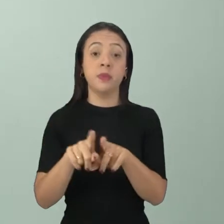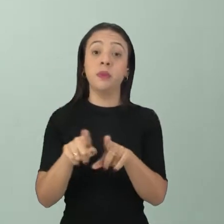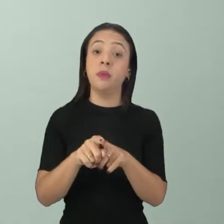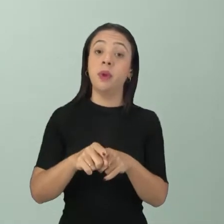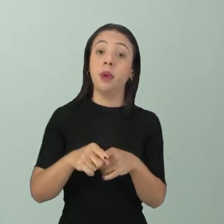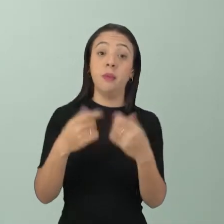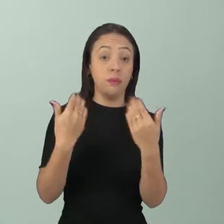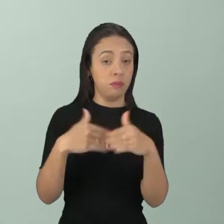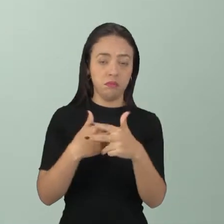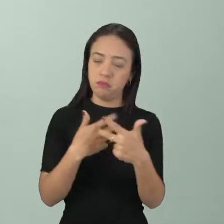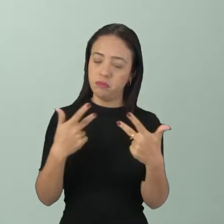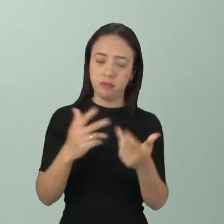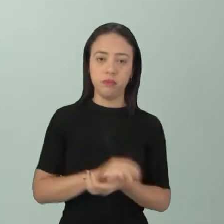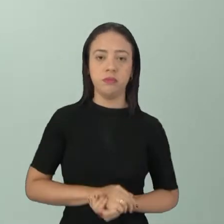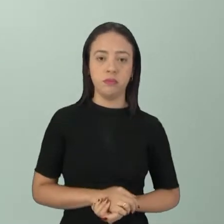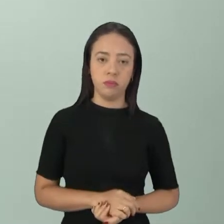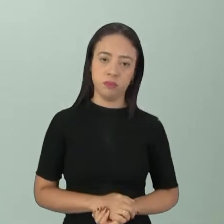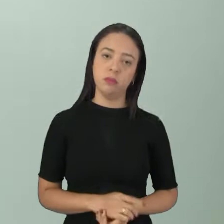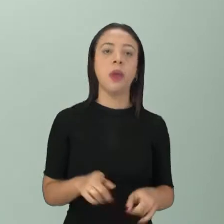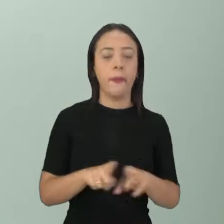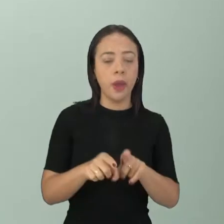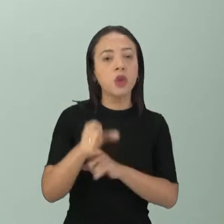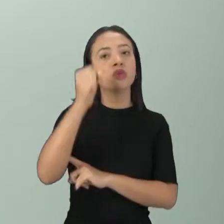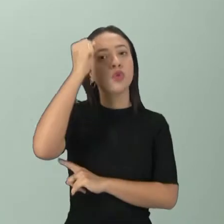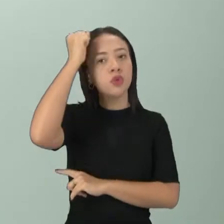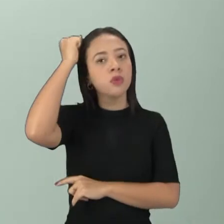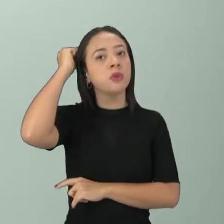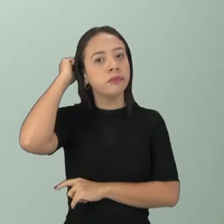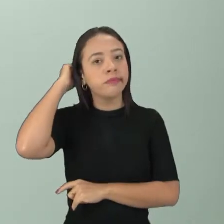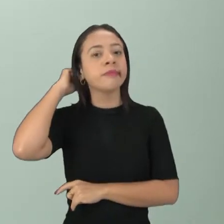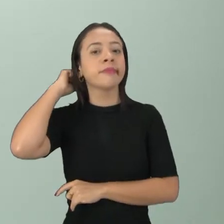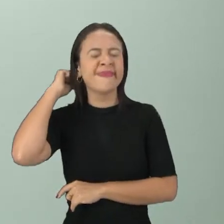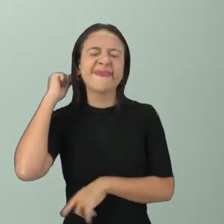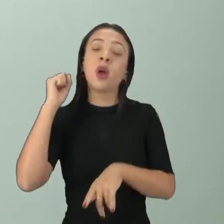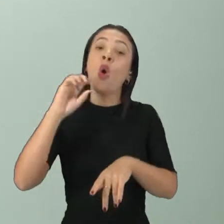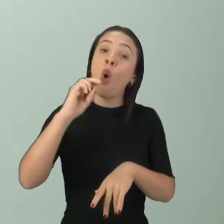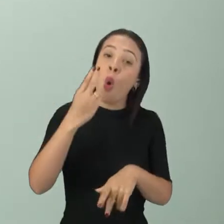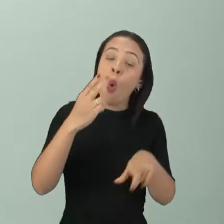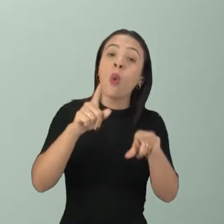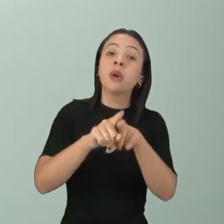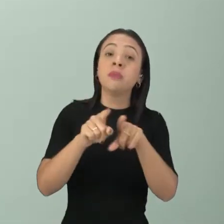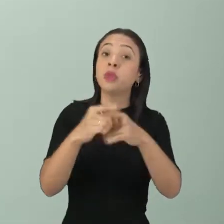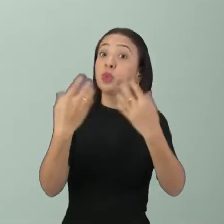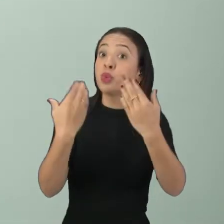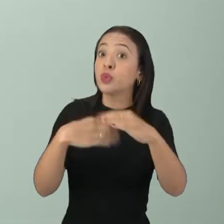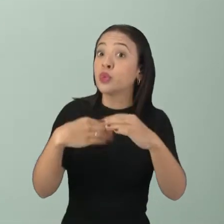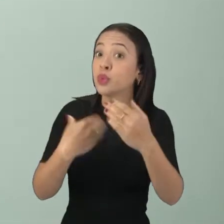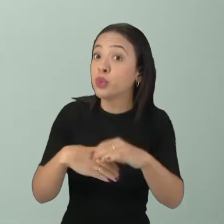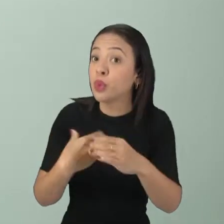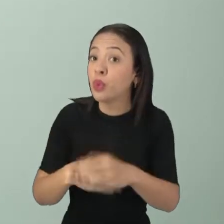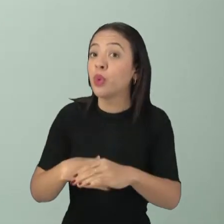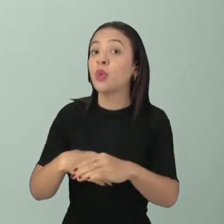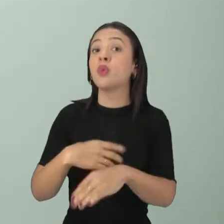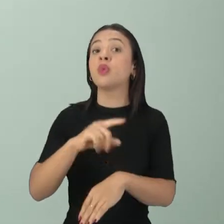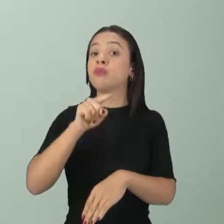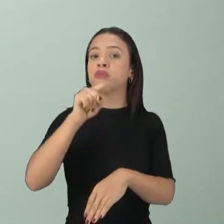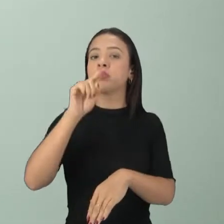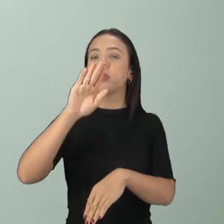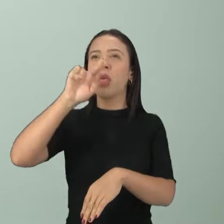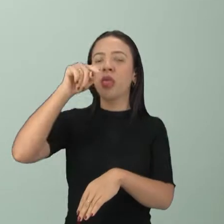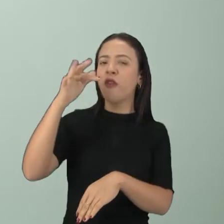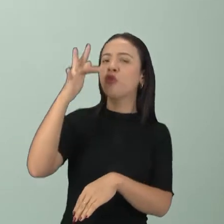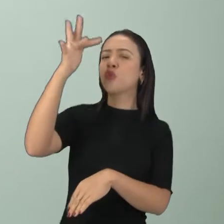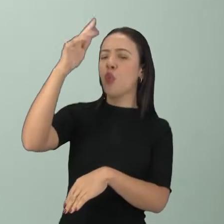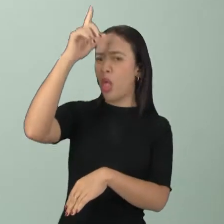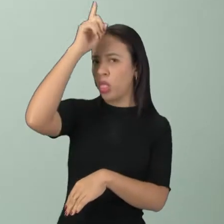atividades avaliativas, seja nos vestibulares que estão por vir, ou nos próprios concursos, numa fase mais adulta,